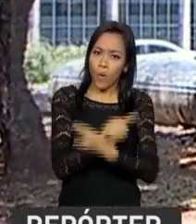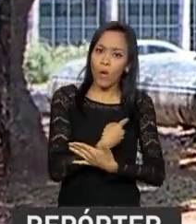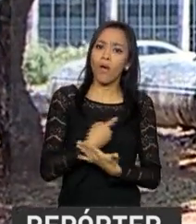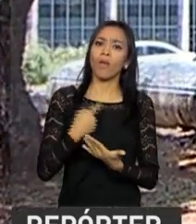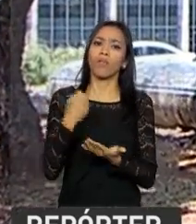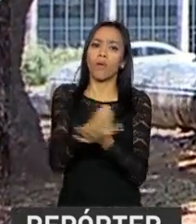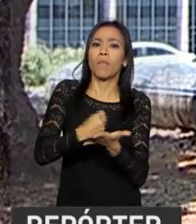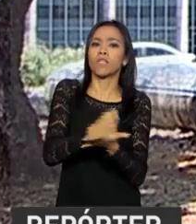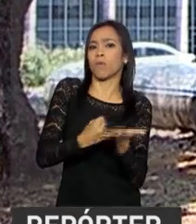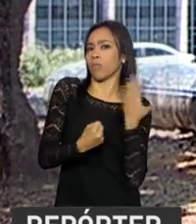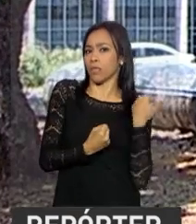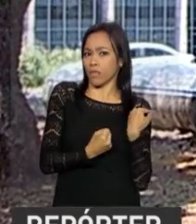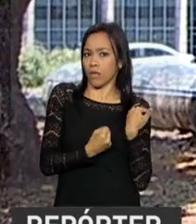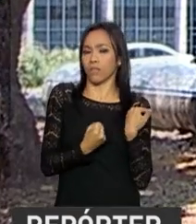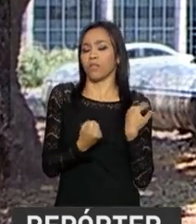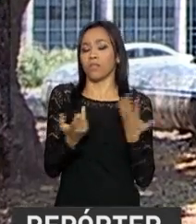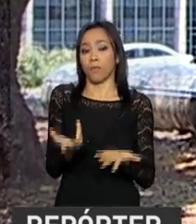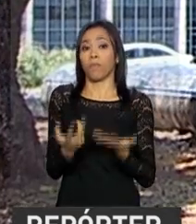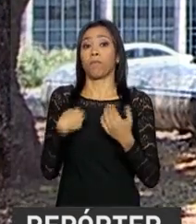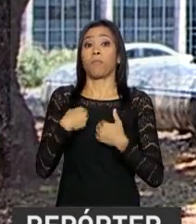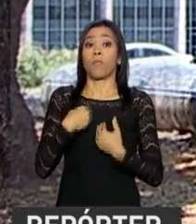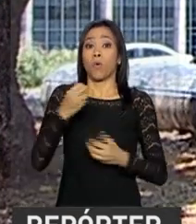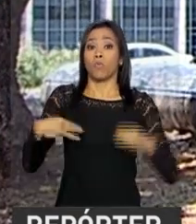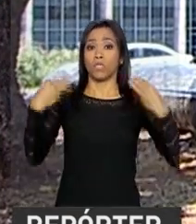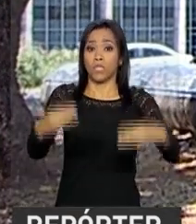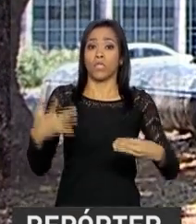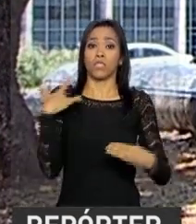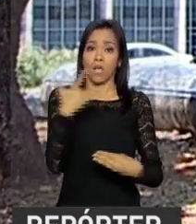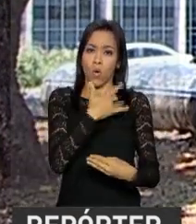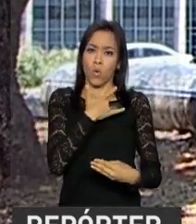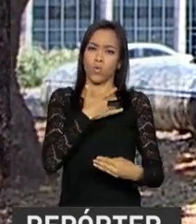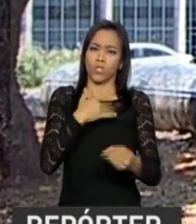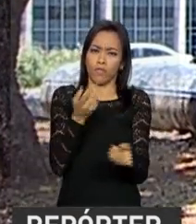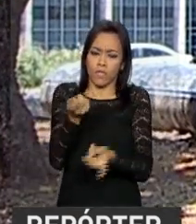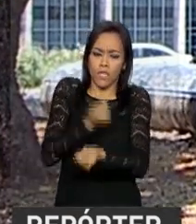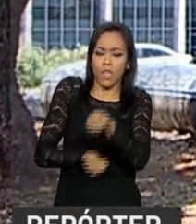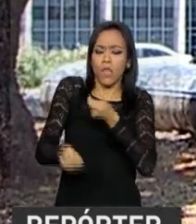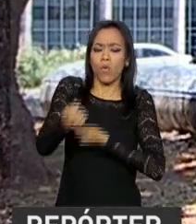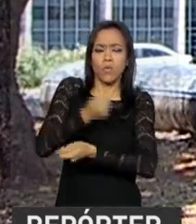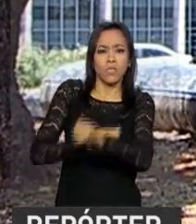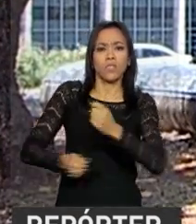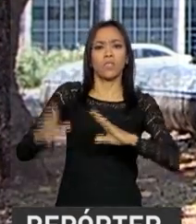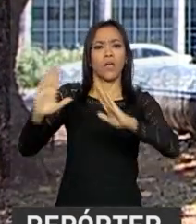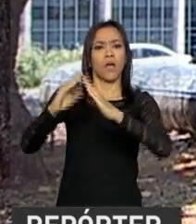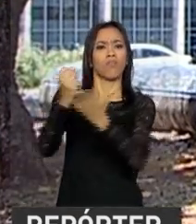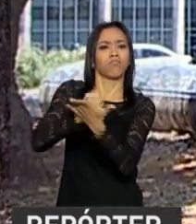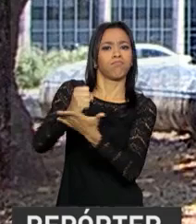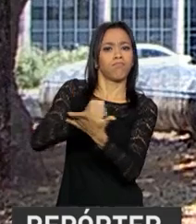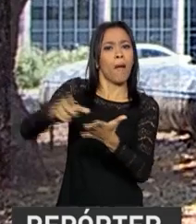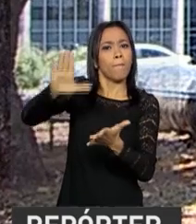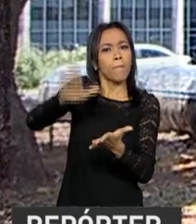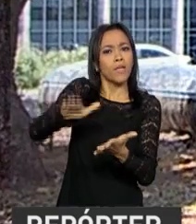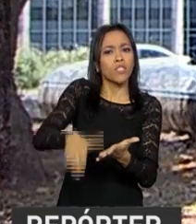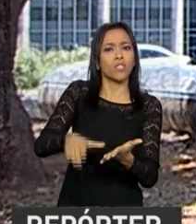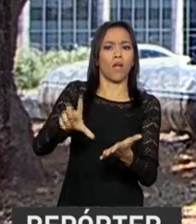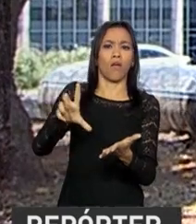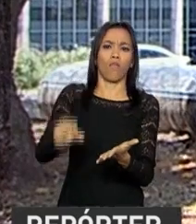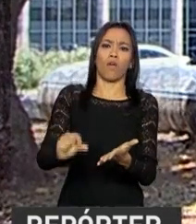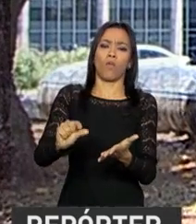da Saúde fez uma negociação com o laboratório que oferece esse medicamento para baixar o preço e conseguiu baixar aí